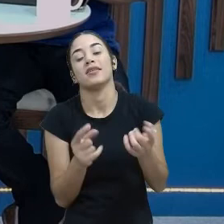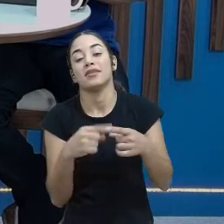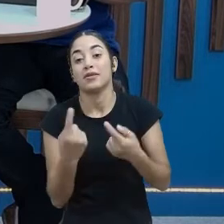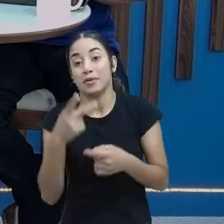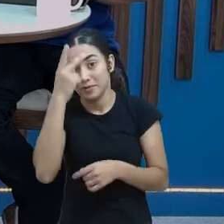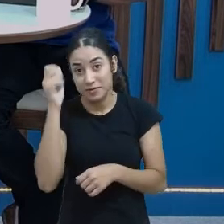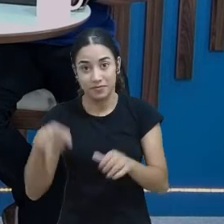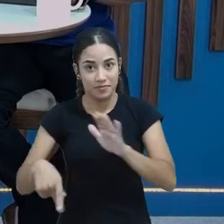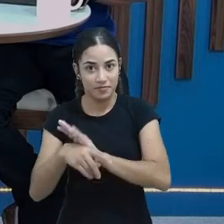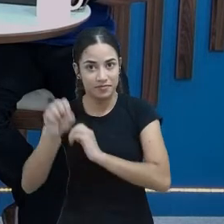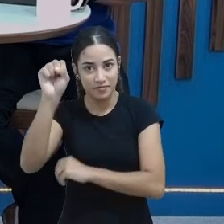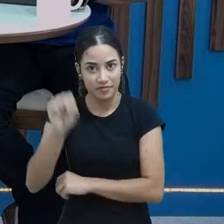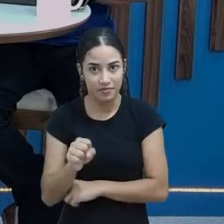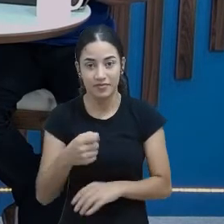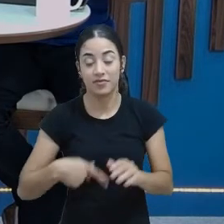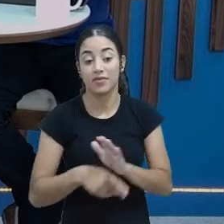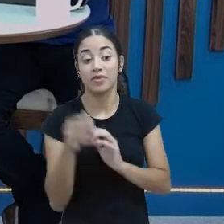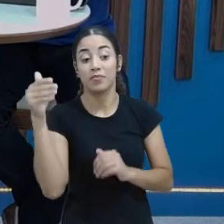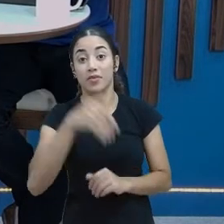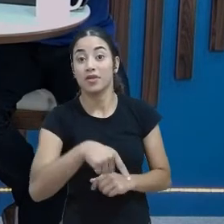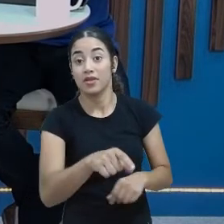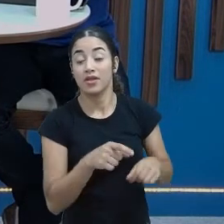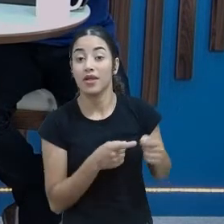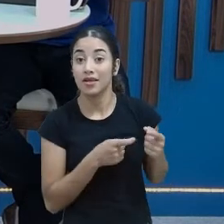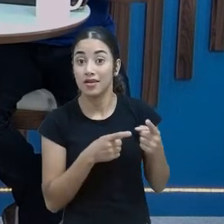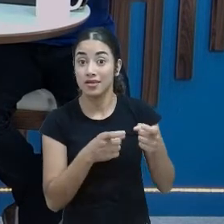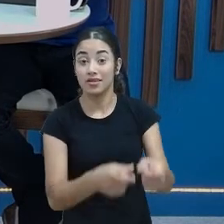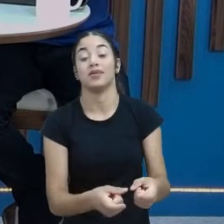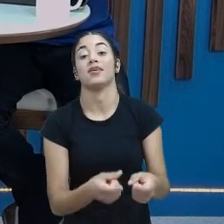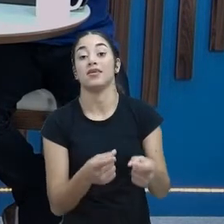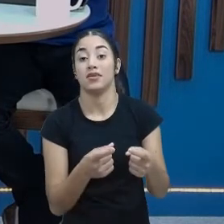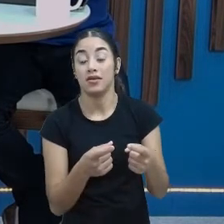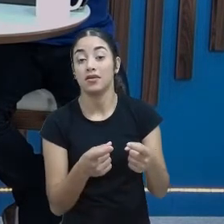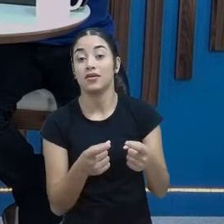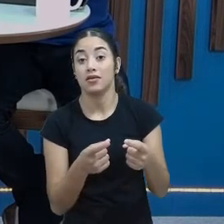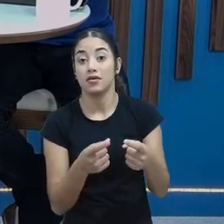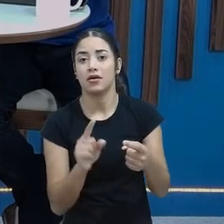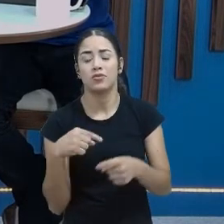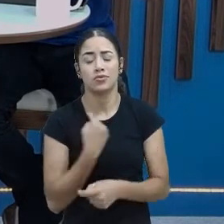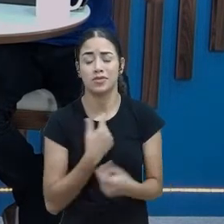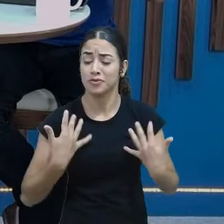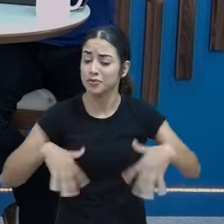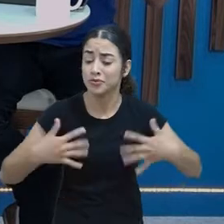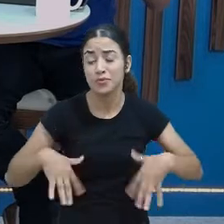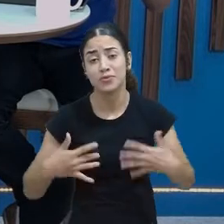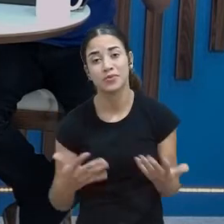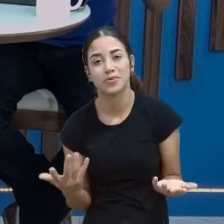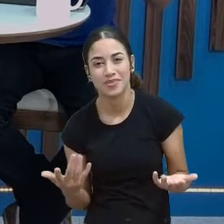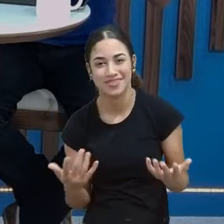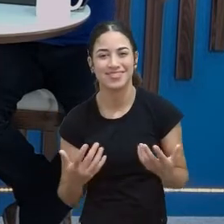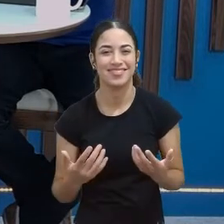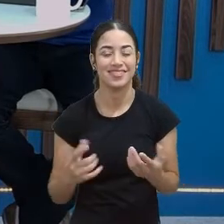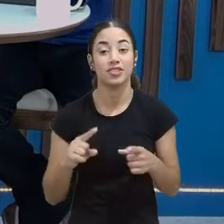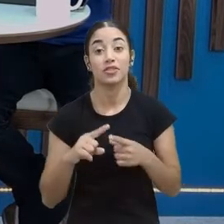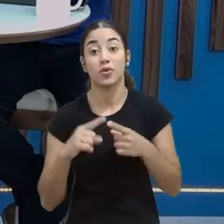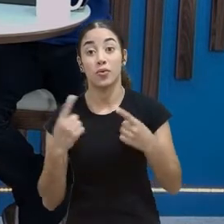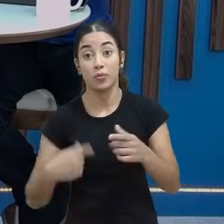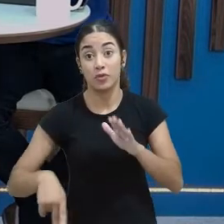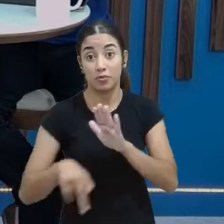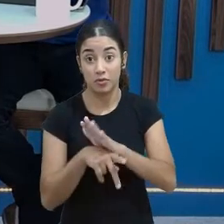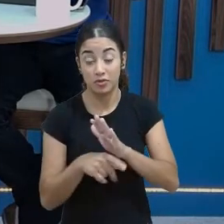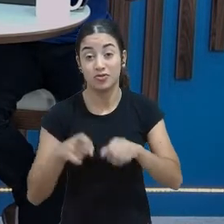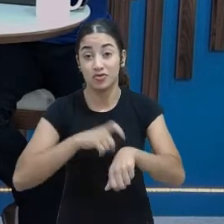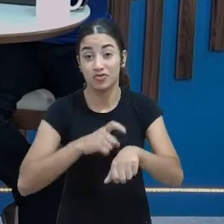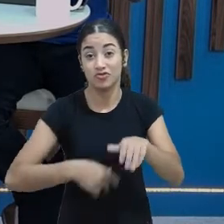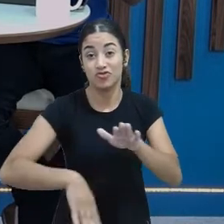cá, do Sudeste, para a Guerra de Canudos, ele ficava danado com isso. Então, foi um povo favelado. Então, quando eles chegaram no Rio de Janeiro, que o governador mandou libertar, esse